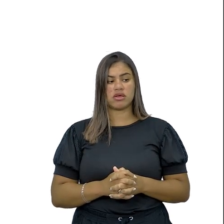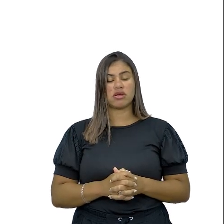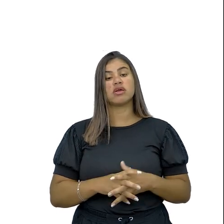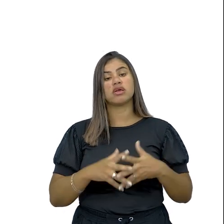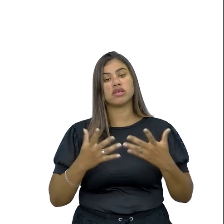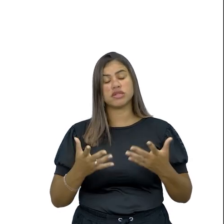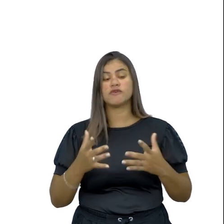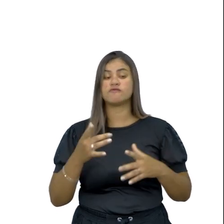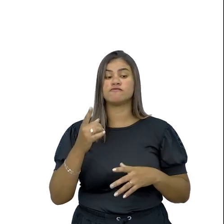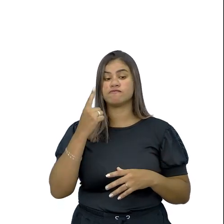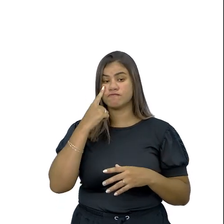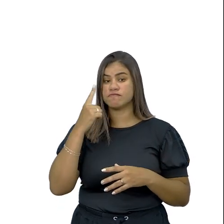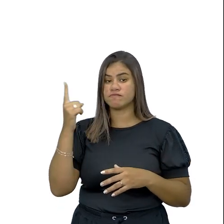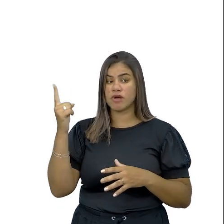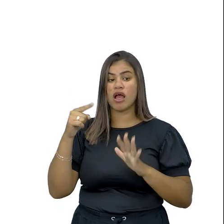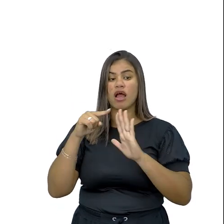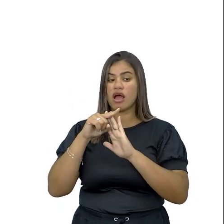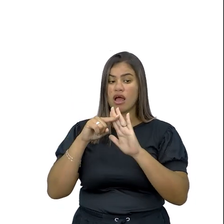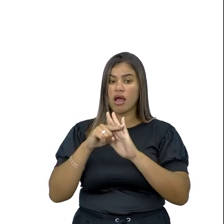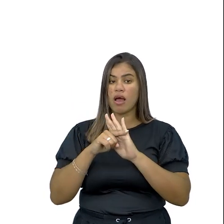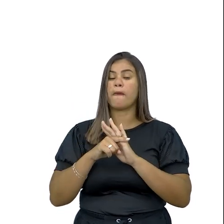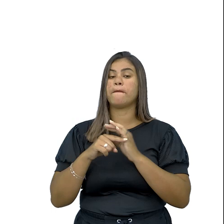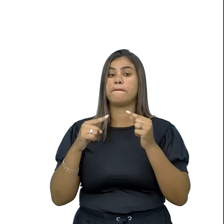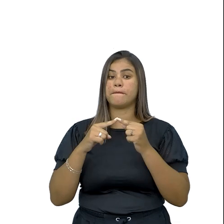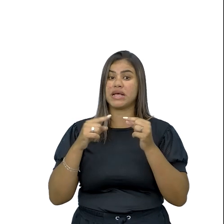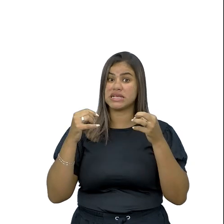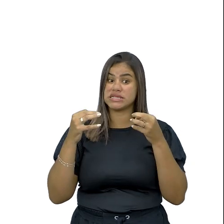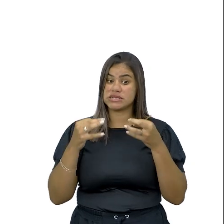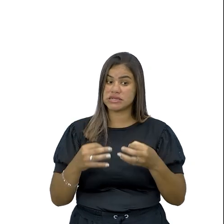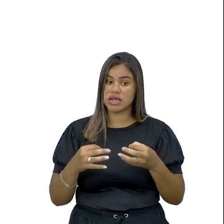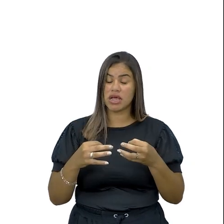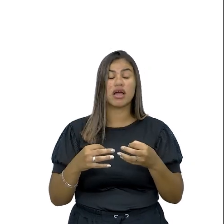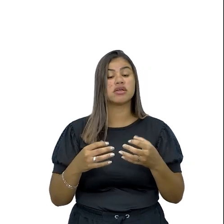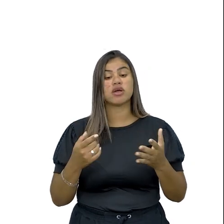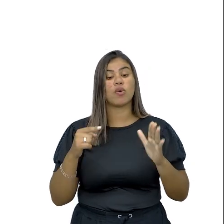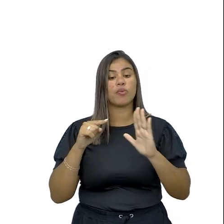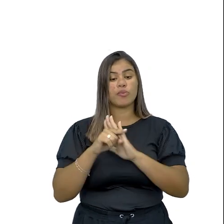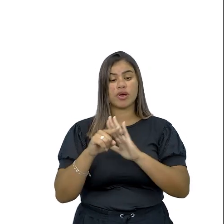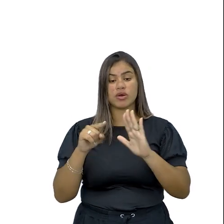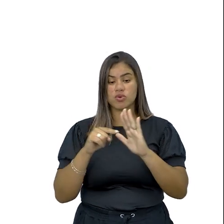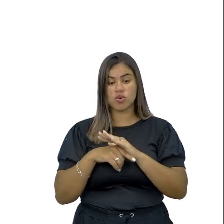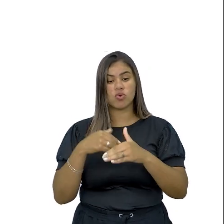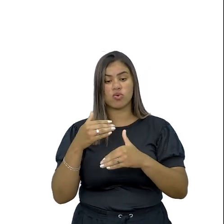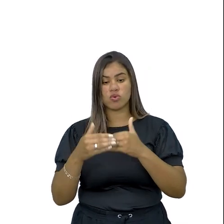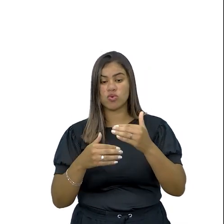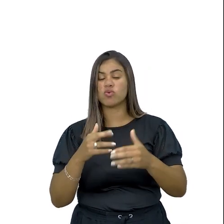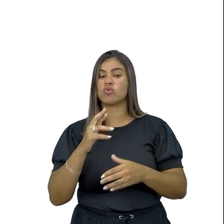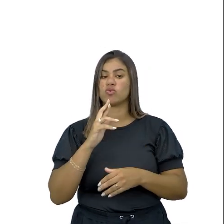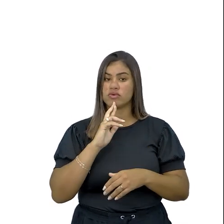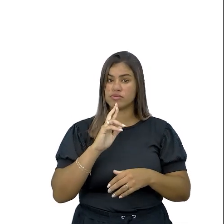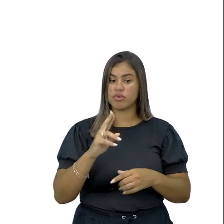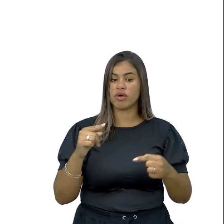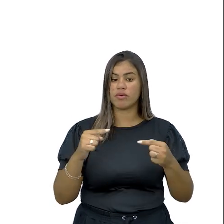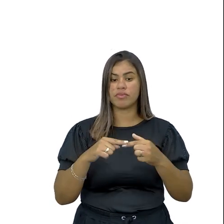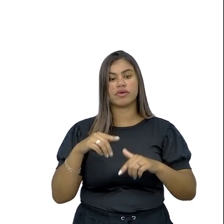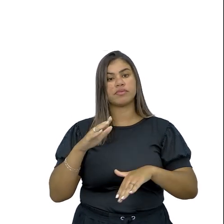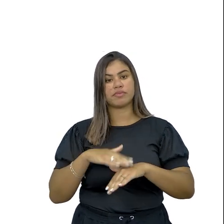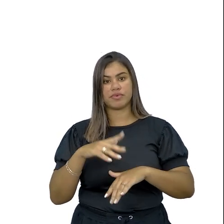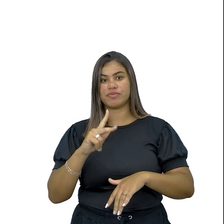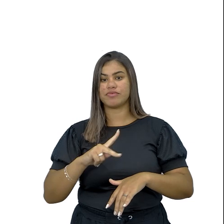tipo confirmação, as questões, os procedimentos e a solução são fornecidas pelo professor, veja